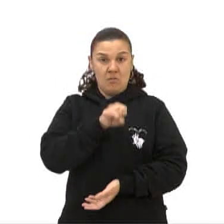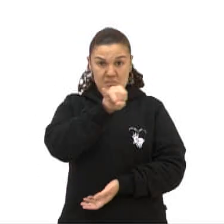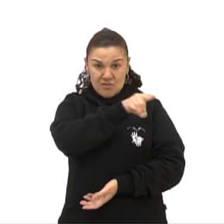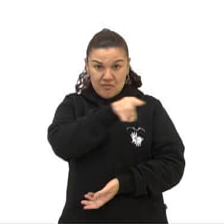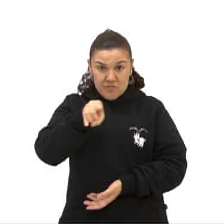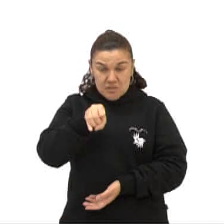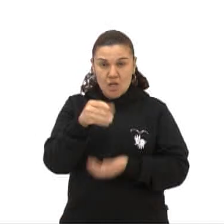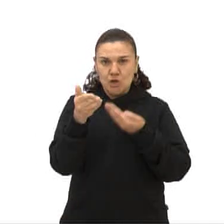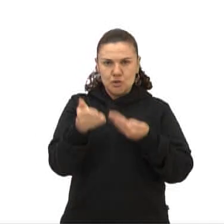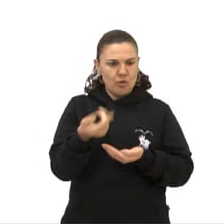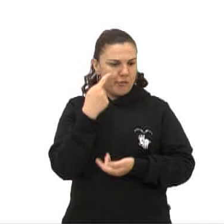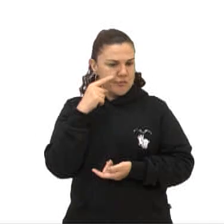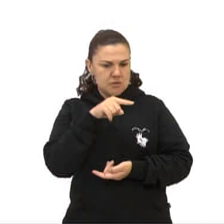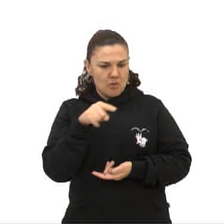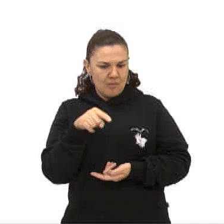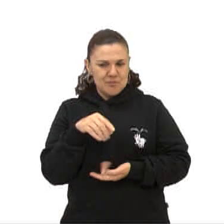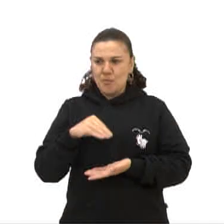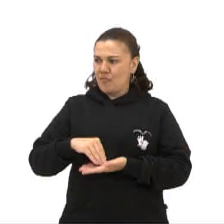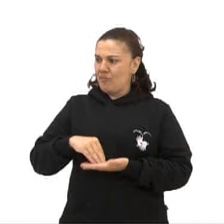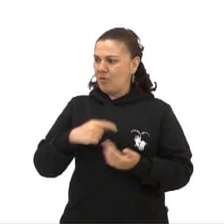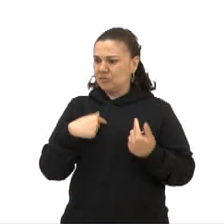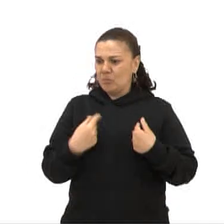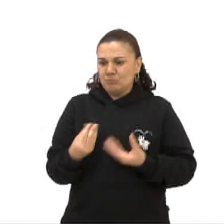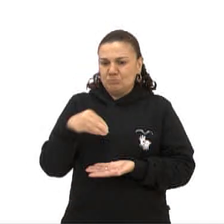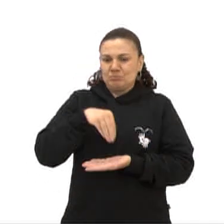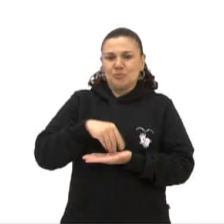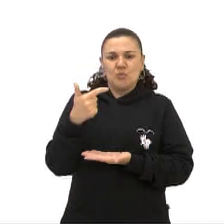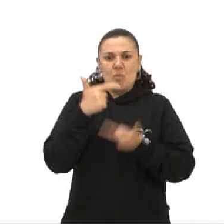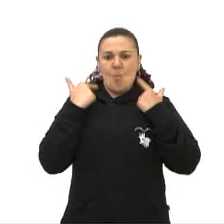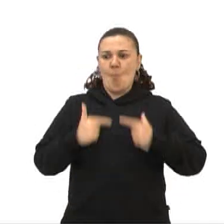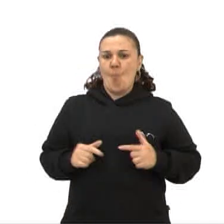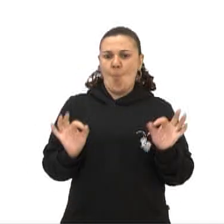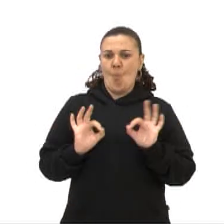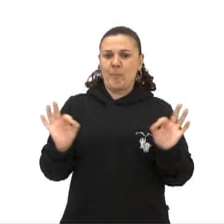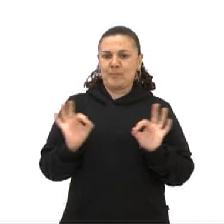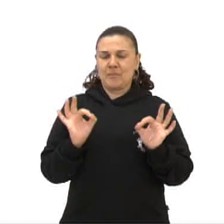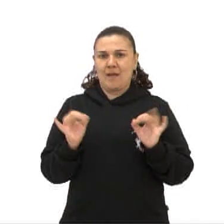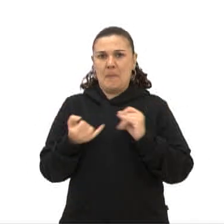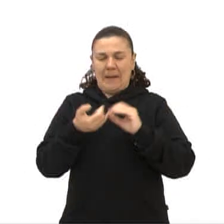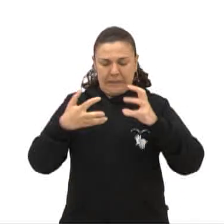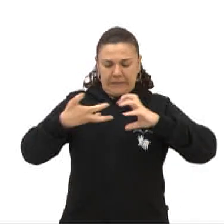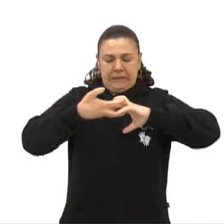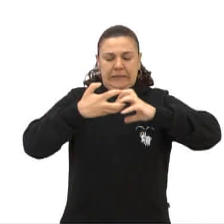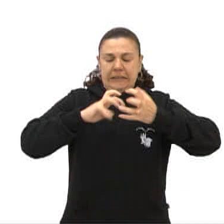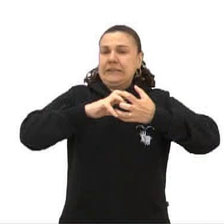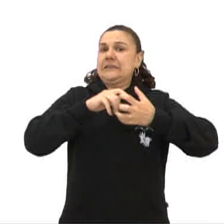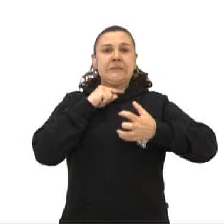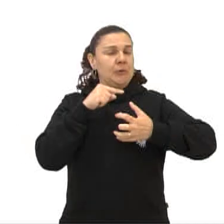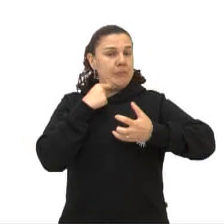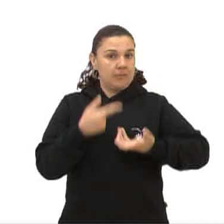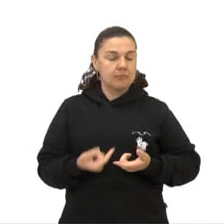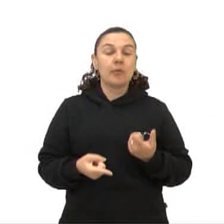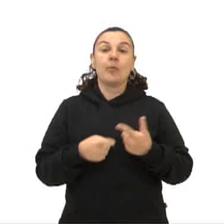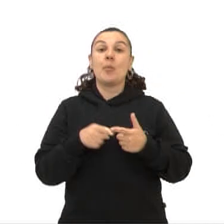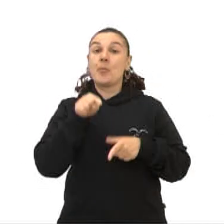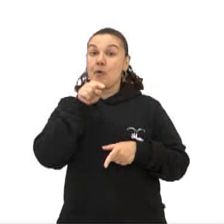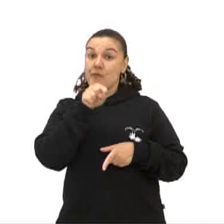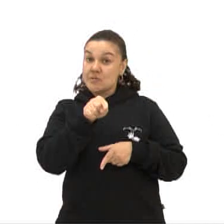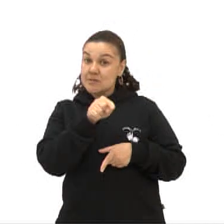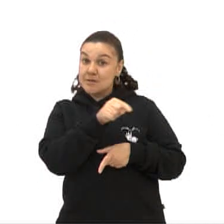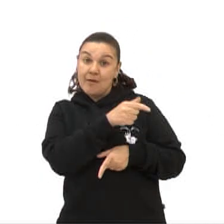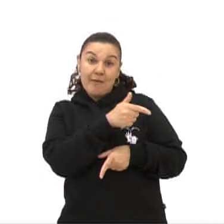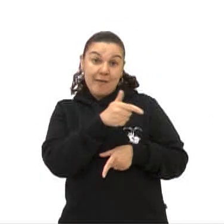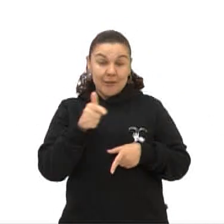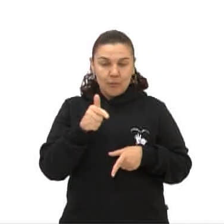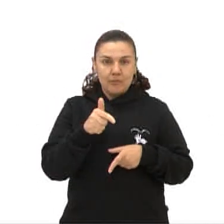olha para um mundo e você não se vê nesse mundo, se você acha que você não se encaixa nesse mundo, é porque você não veio como uma peça